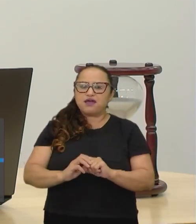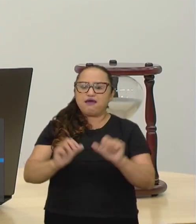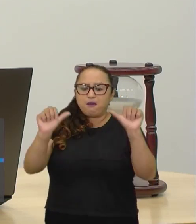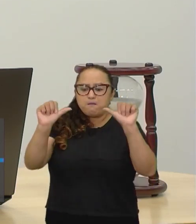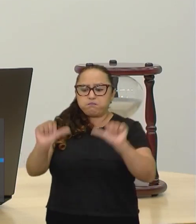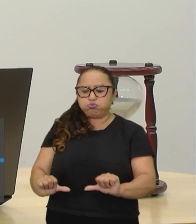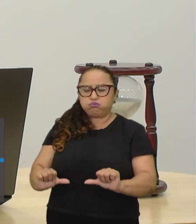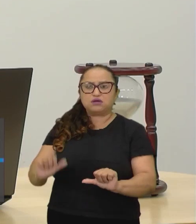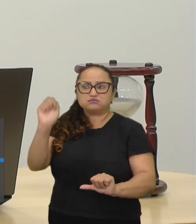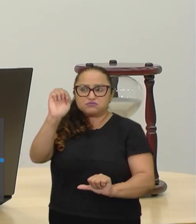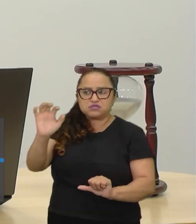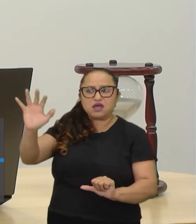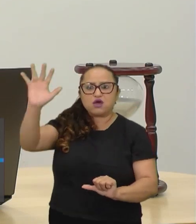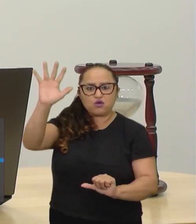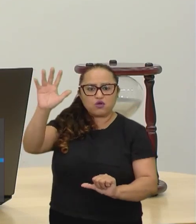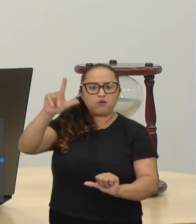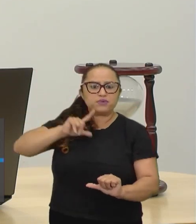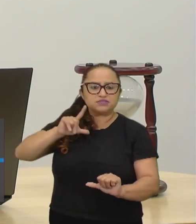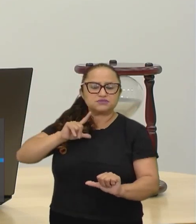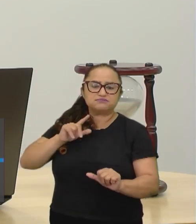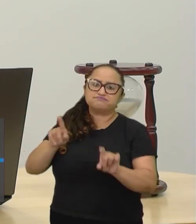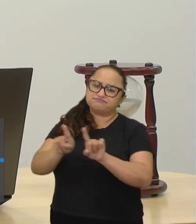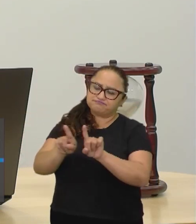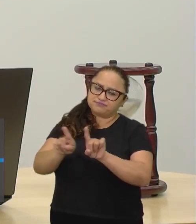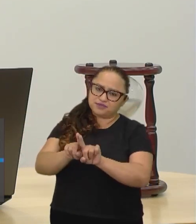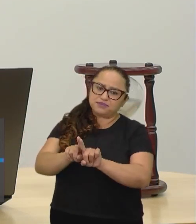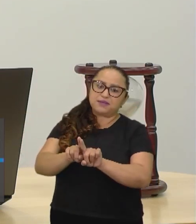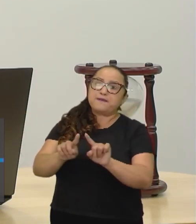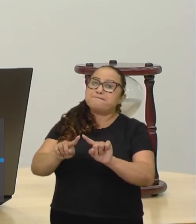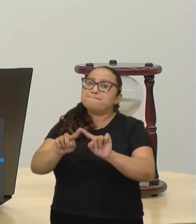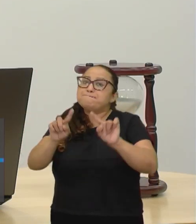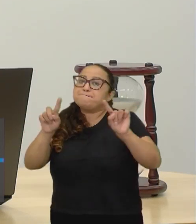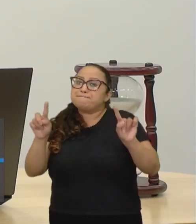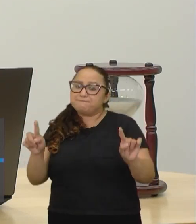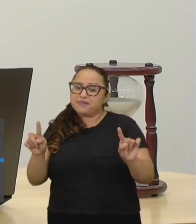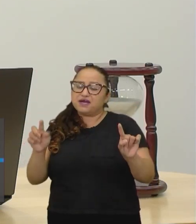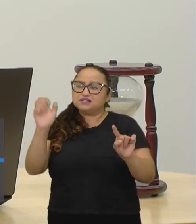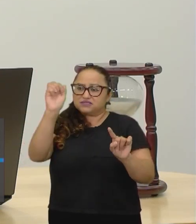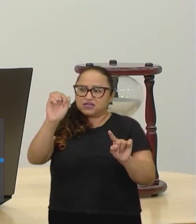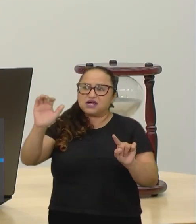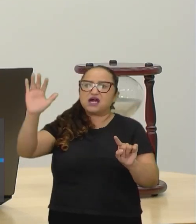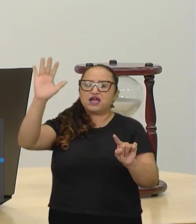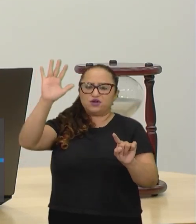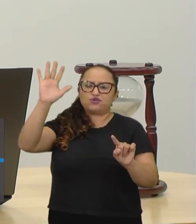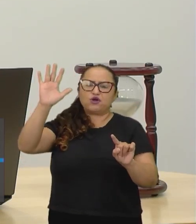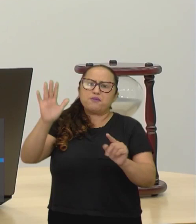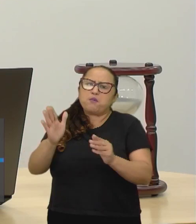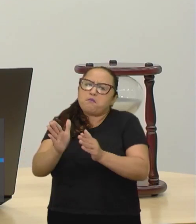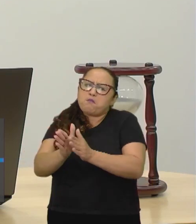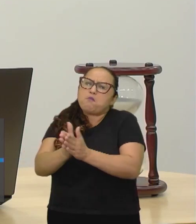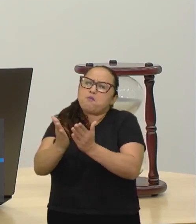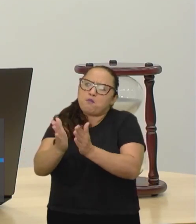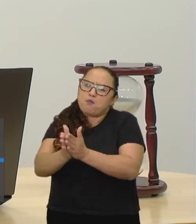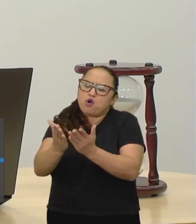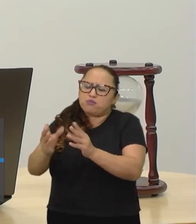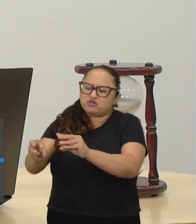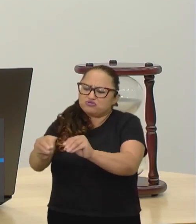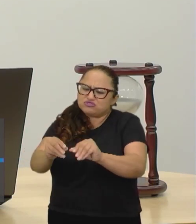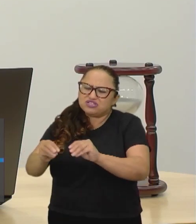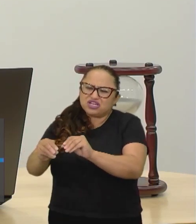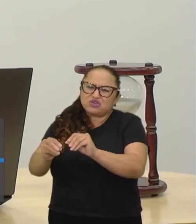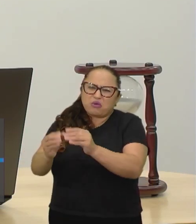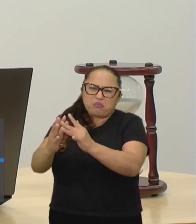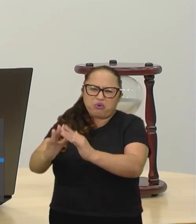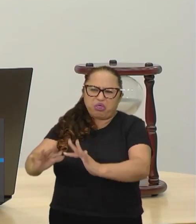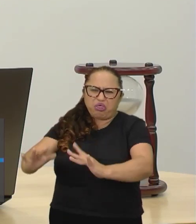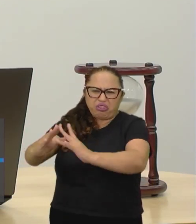Europa, né? A Europa tem os seus vencedores nas guerras, porém, a Europa está bastante empobrecida, território devastado por conta